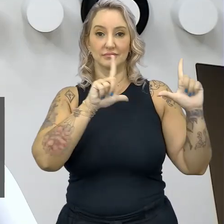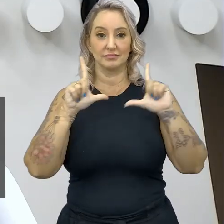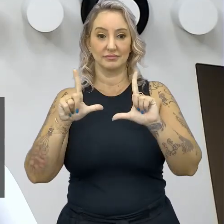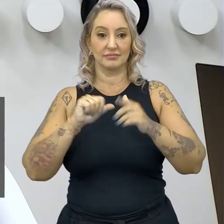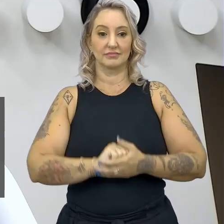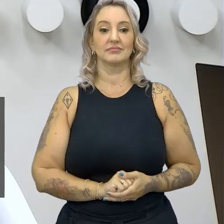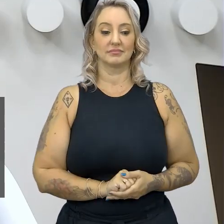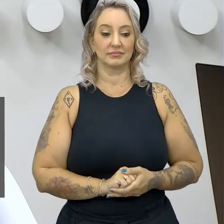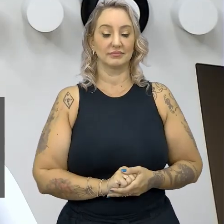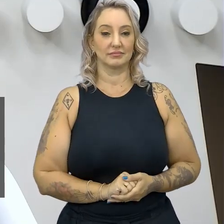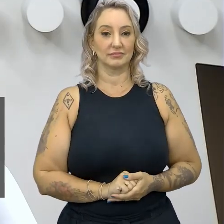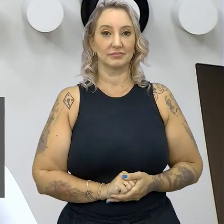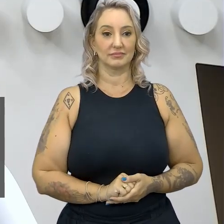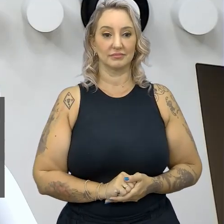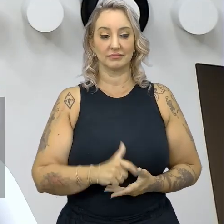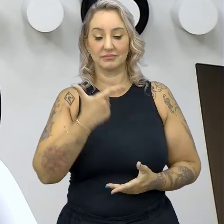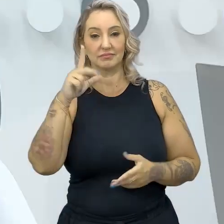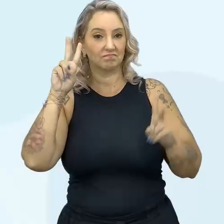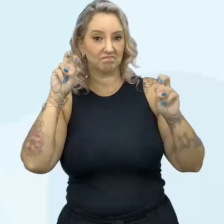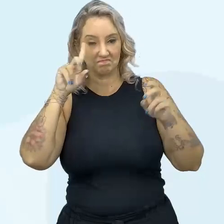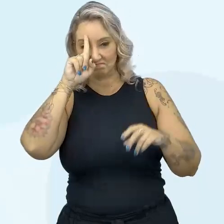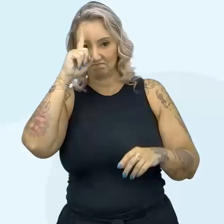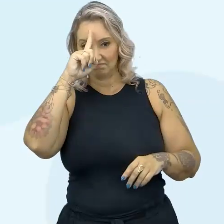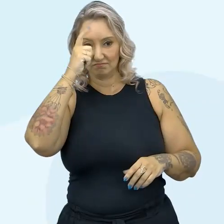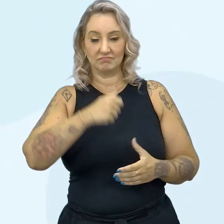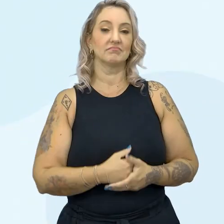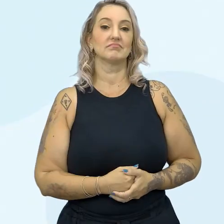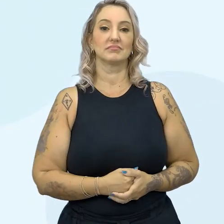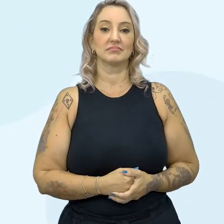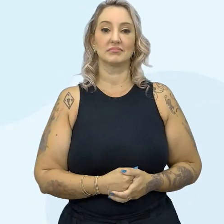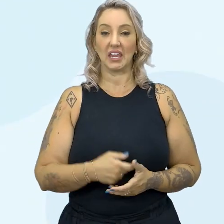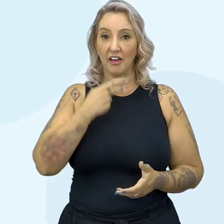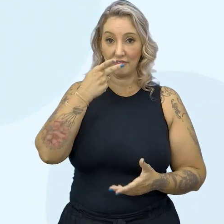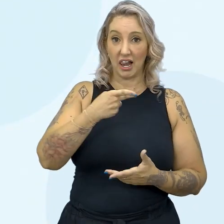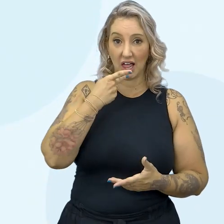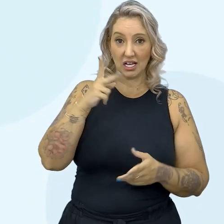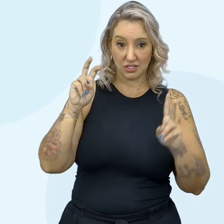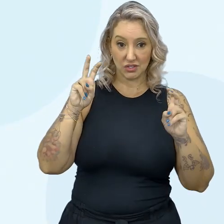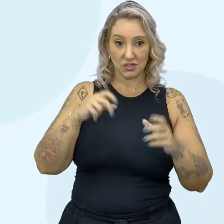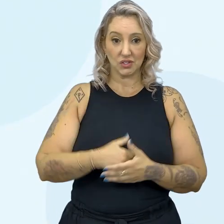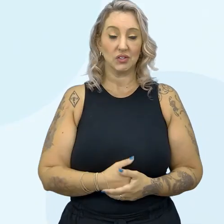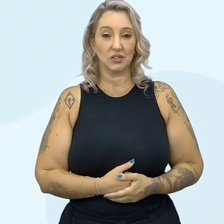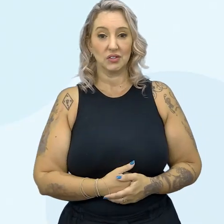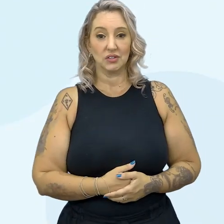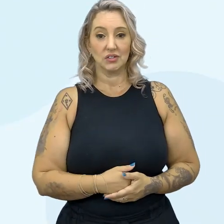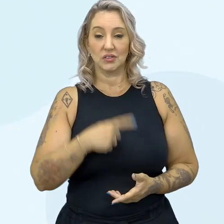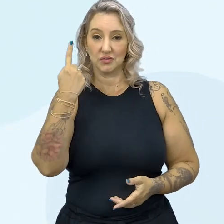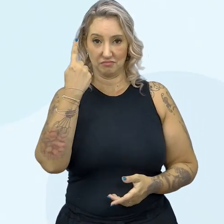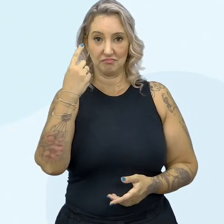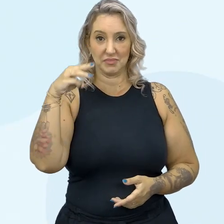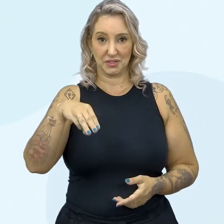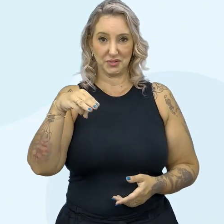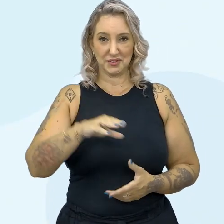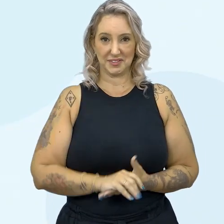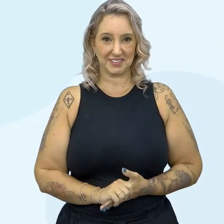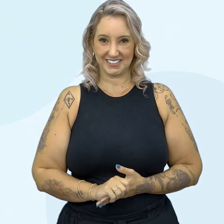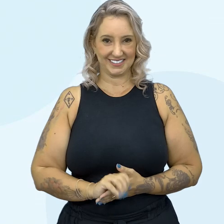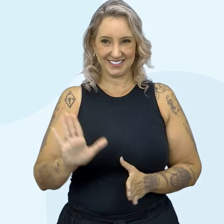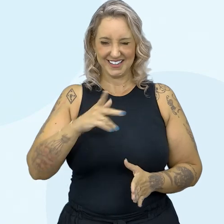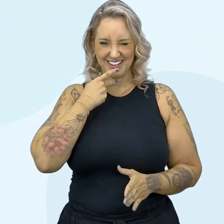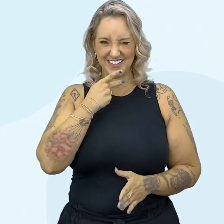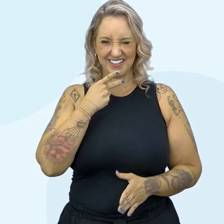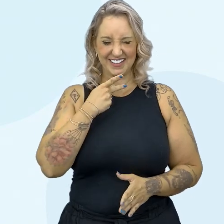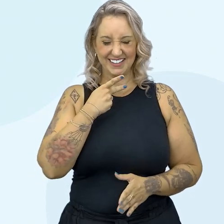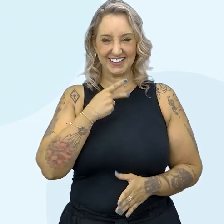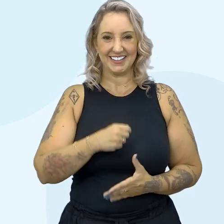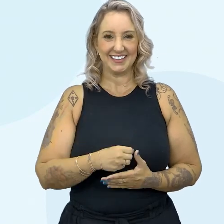tem um outro questionamento. Quer comentar um pouco, Renan? Vamos deixar um minuto, não vamos falar porque senão eu vou dar spoiler, tá,